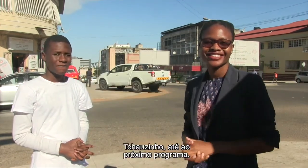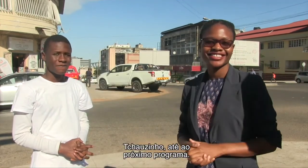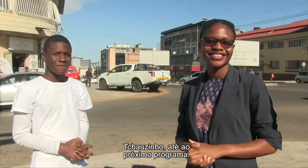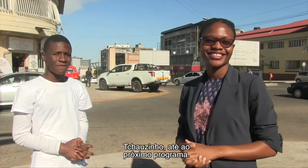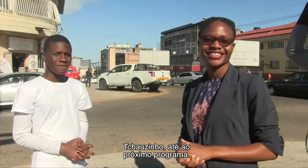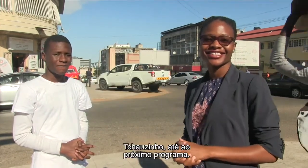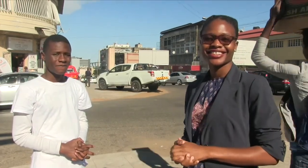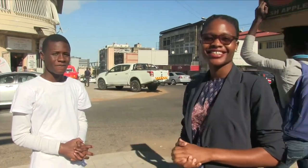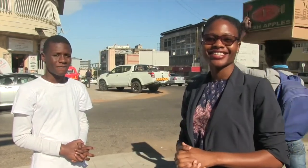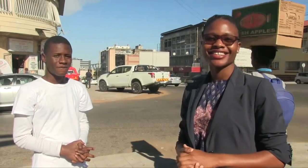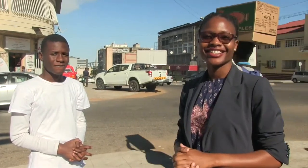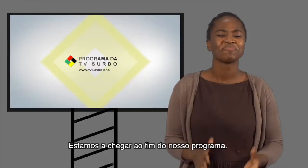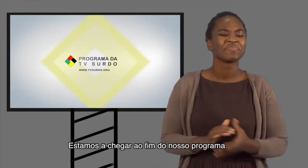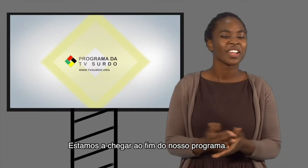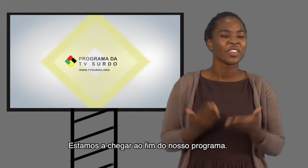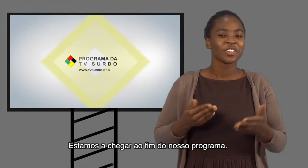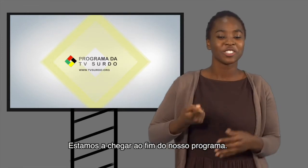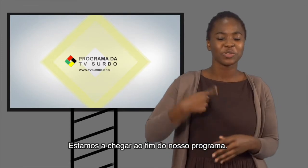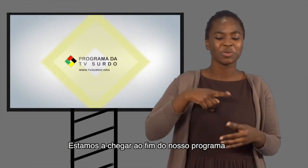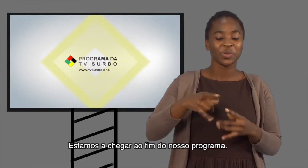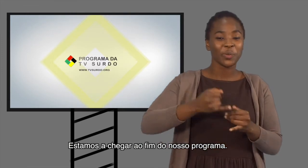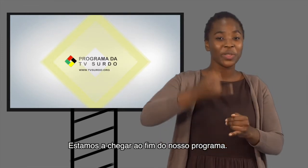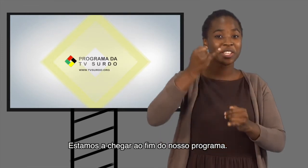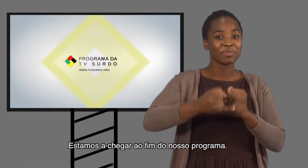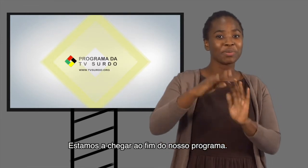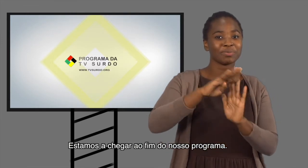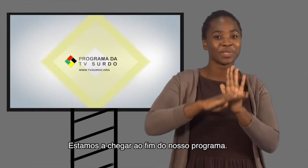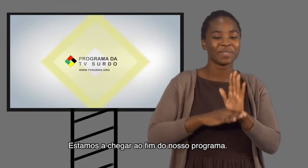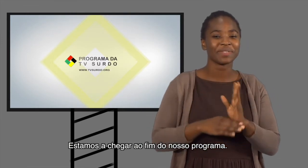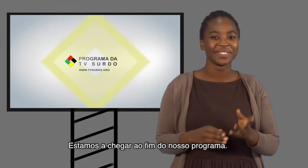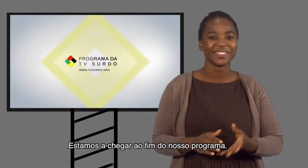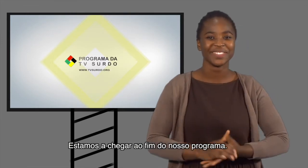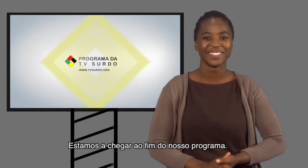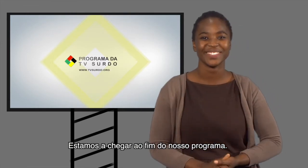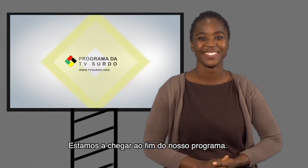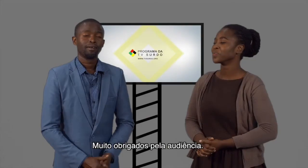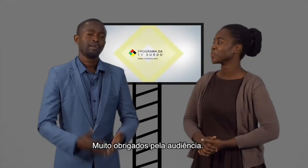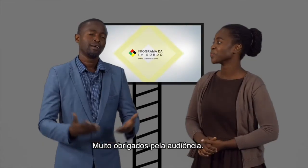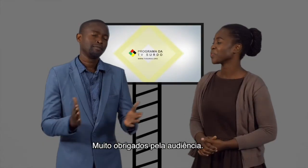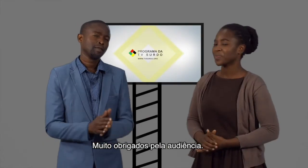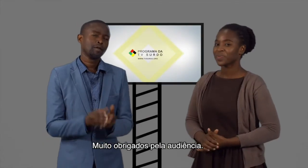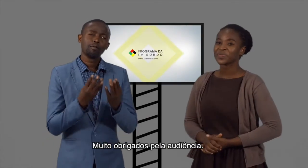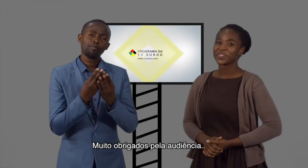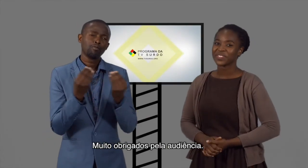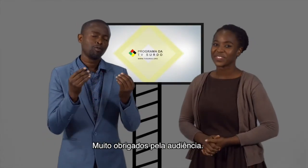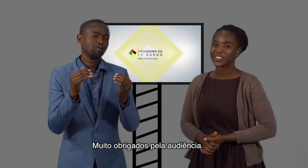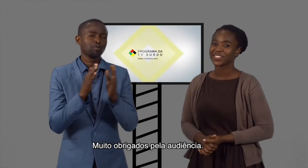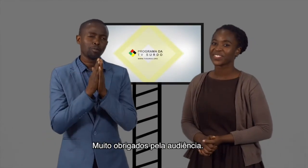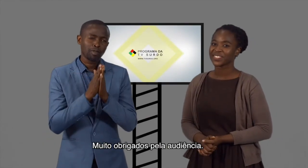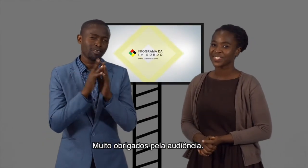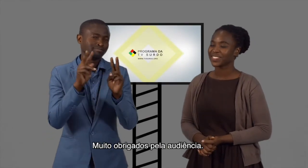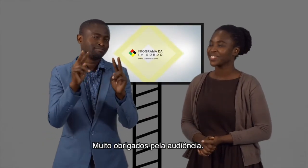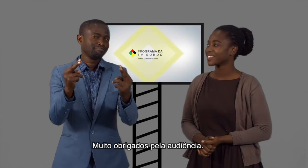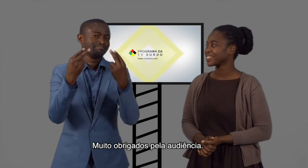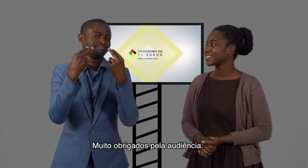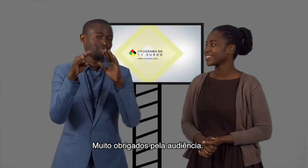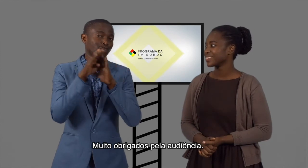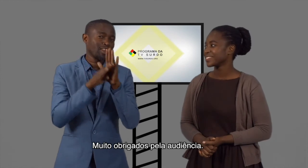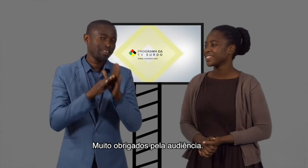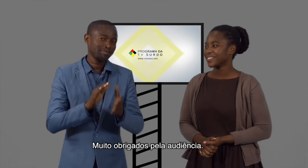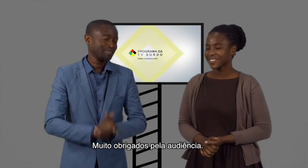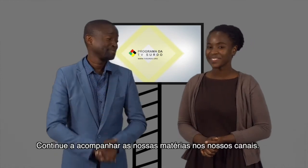Até o próximo programa! Estamos a chegar ao fim do nosso programa. Muito obrigado pela audiência.